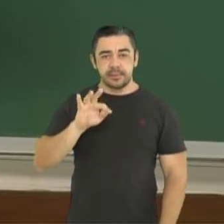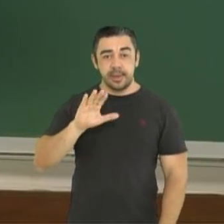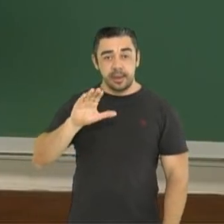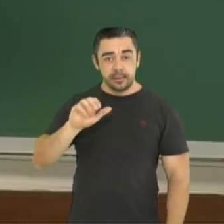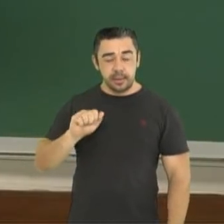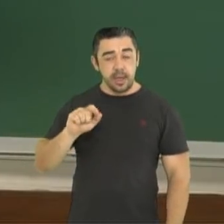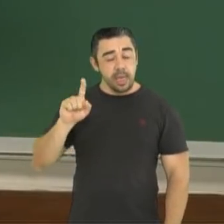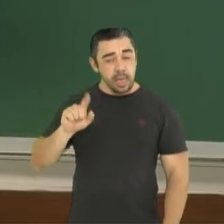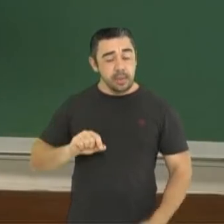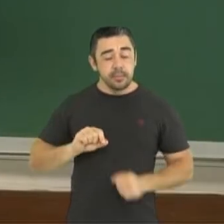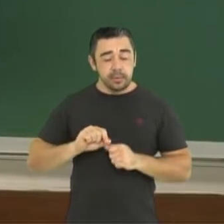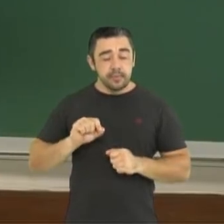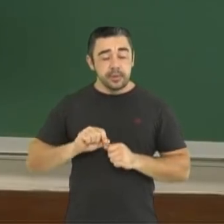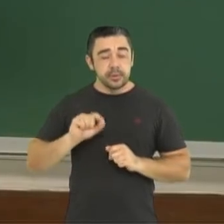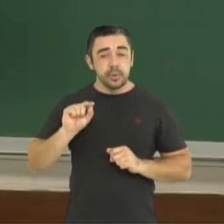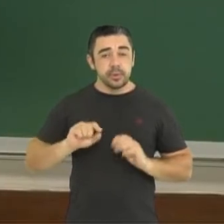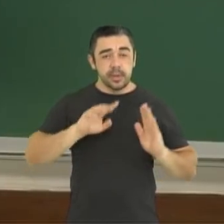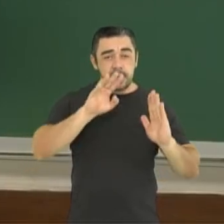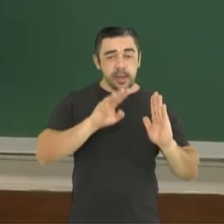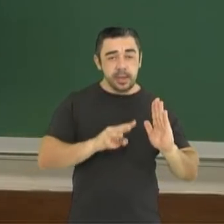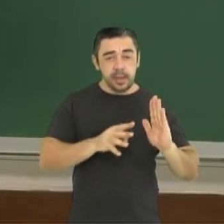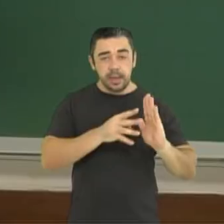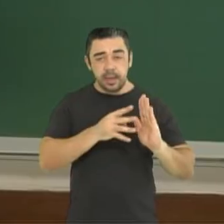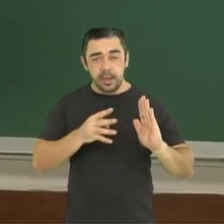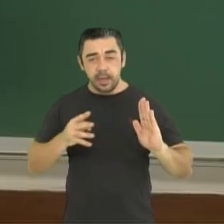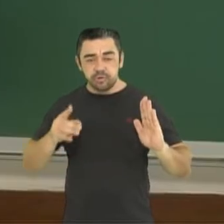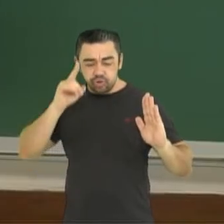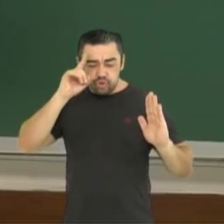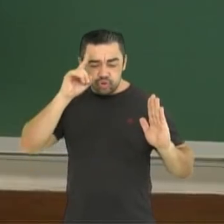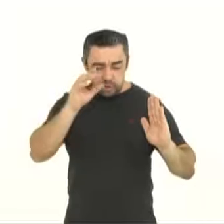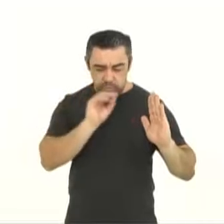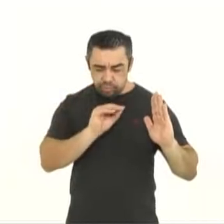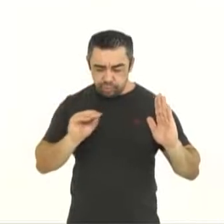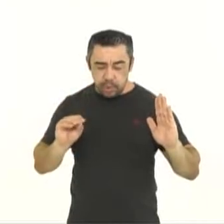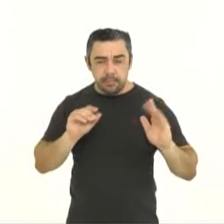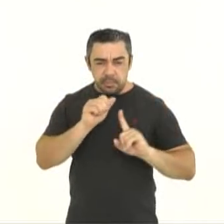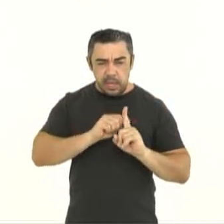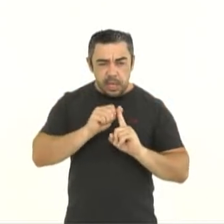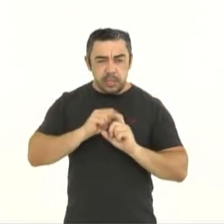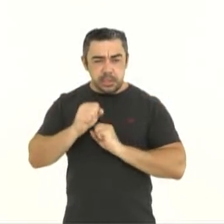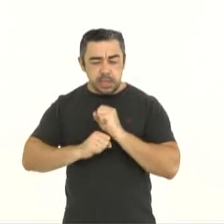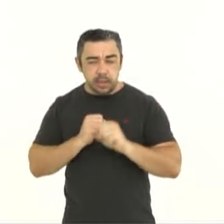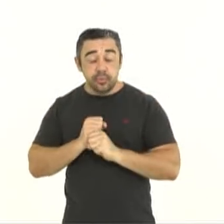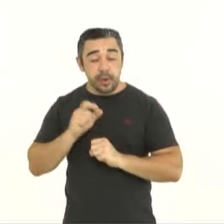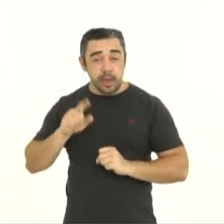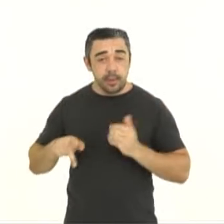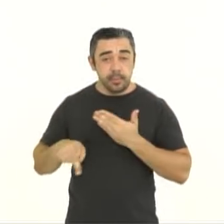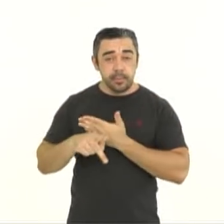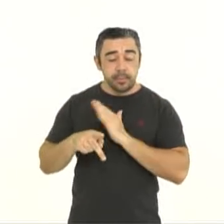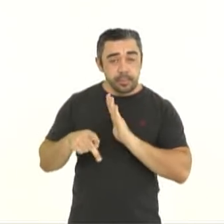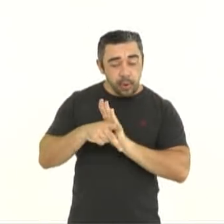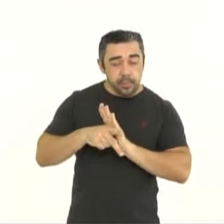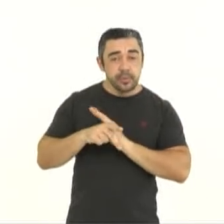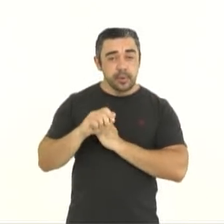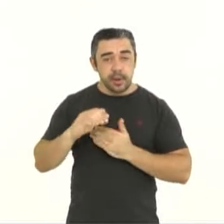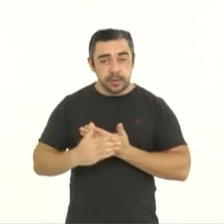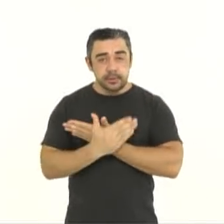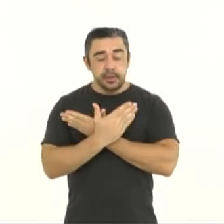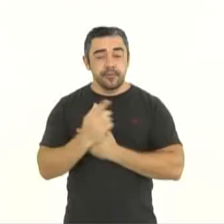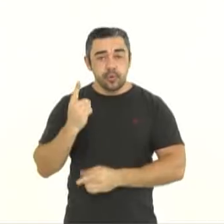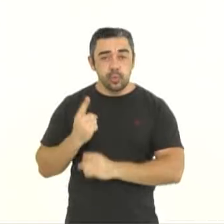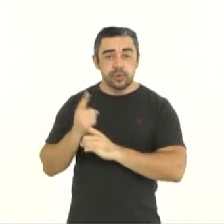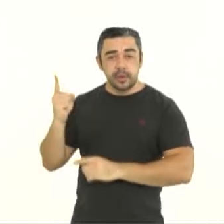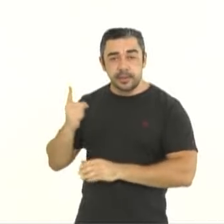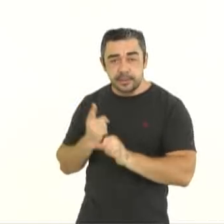tão famoso calendário asteca, encontrada em 1790 na Catedral da Cidade